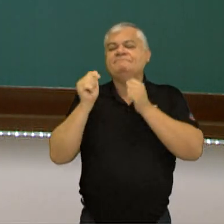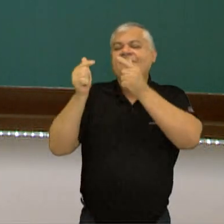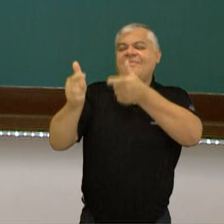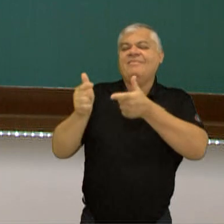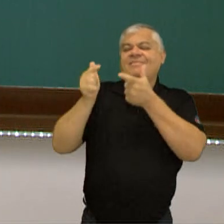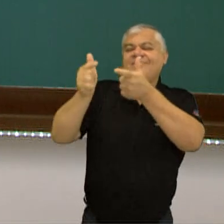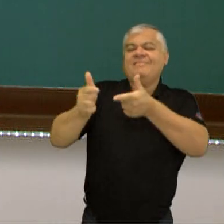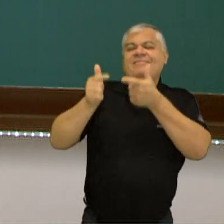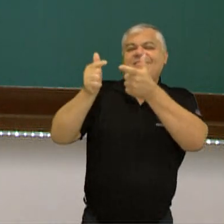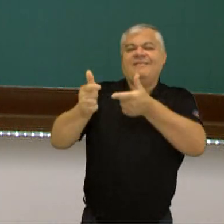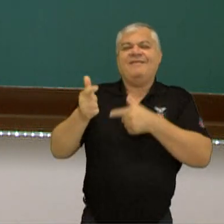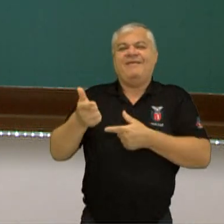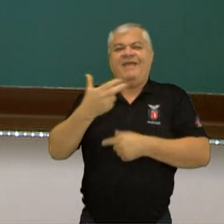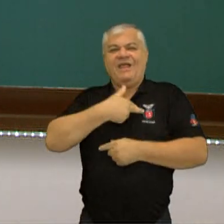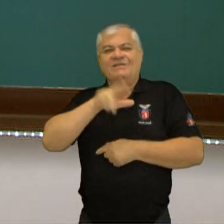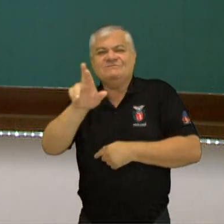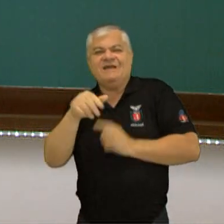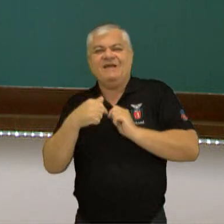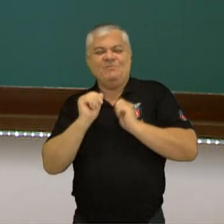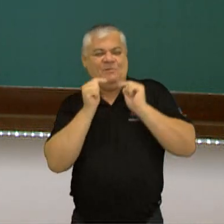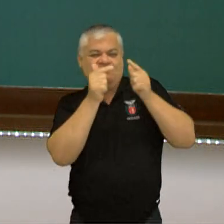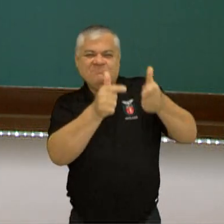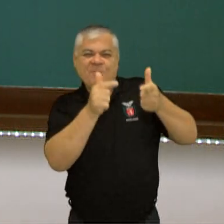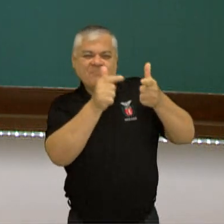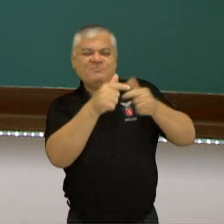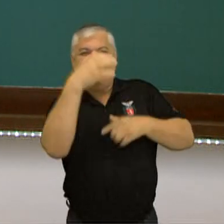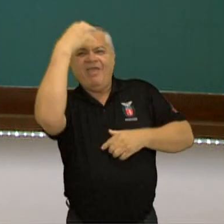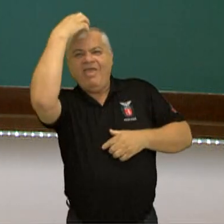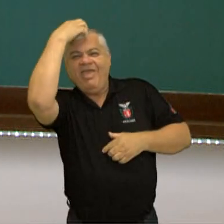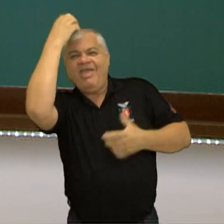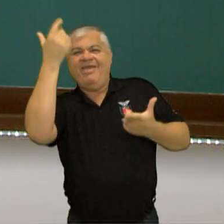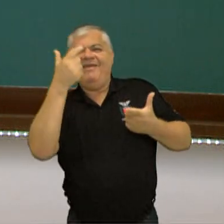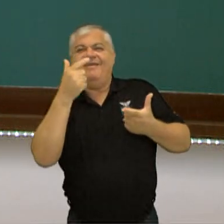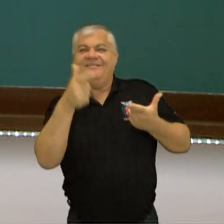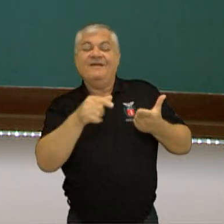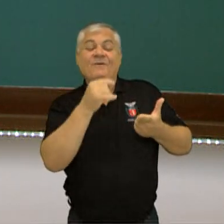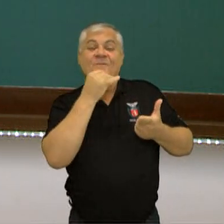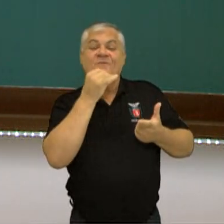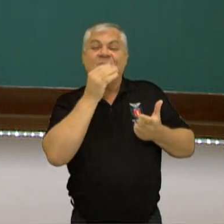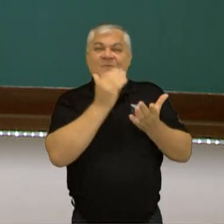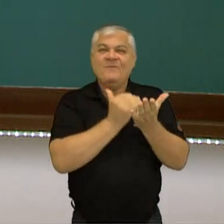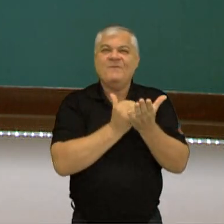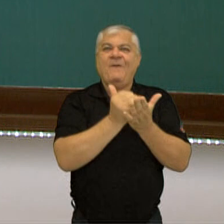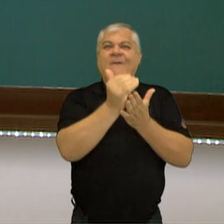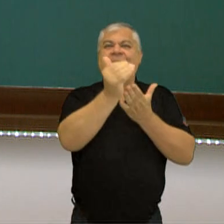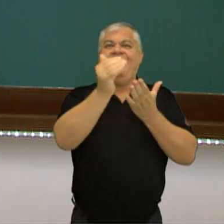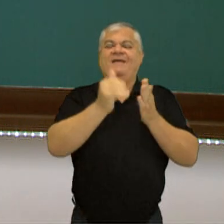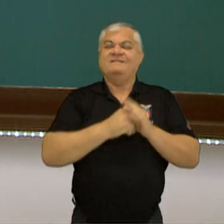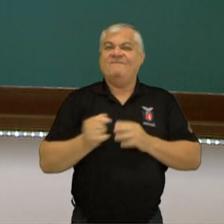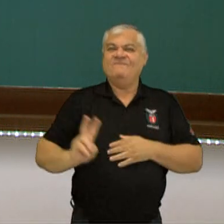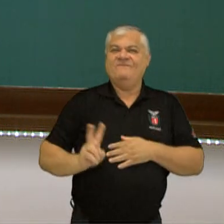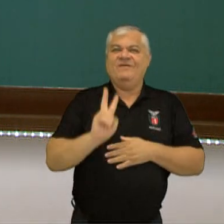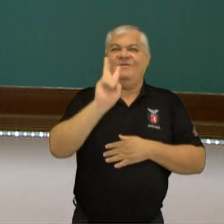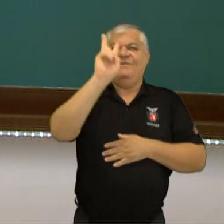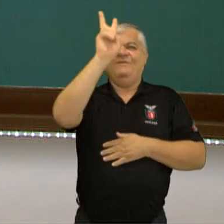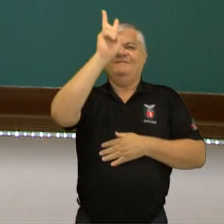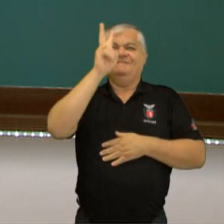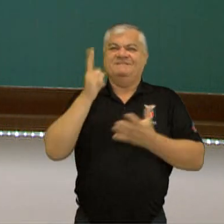buscar, com isso, sair dessa nobreza e resgatar a figura que vai estar muito